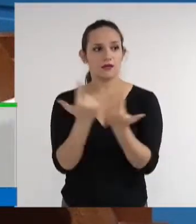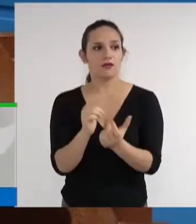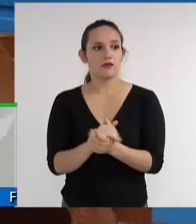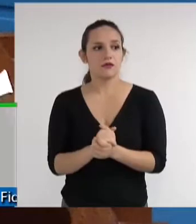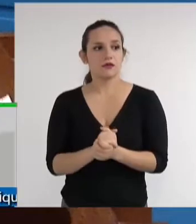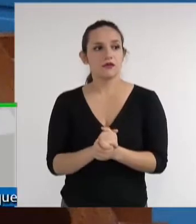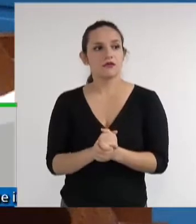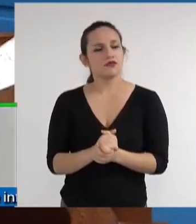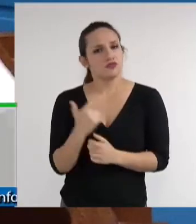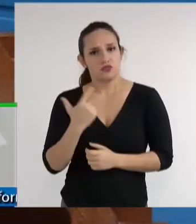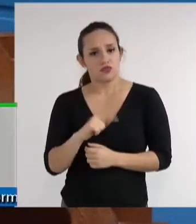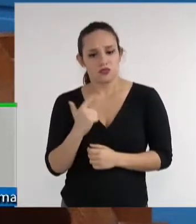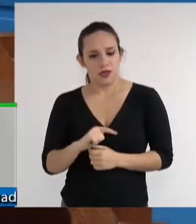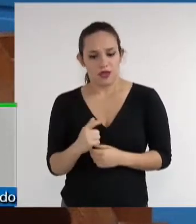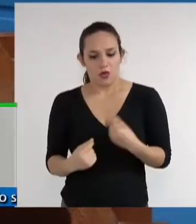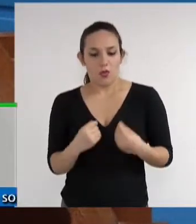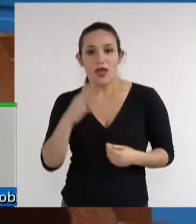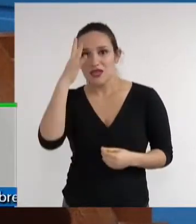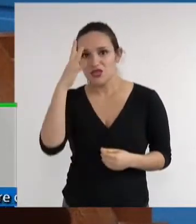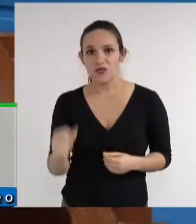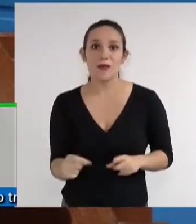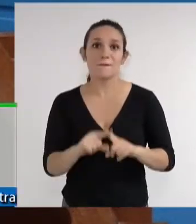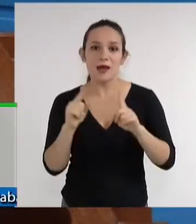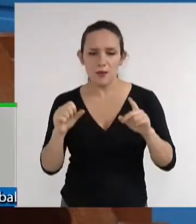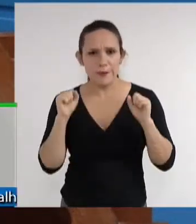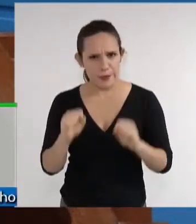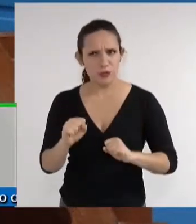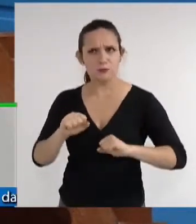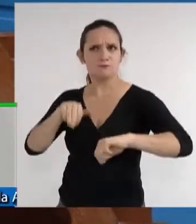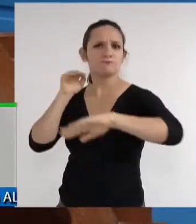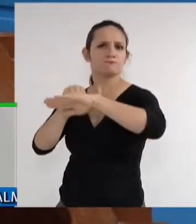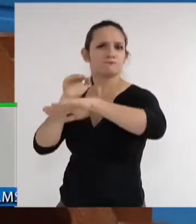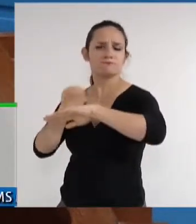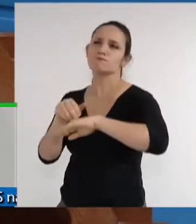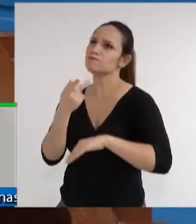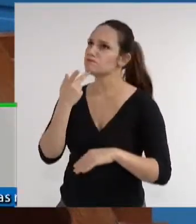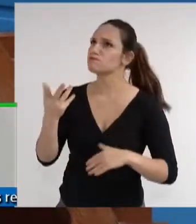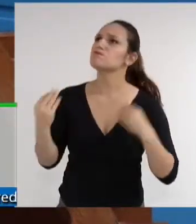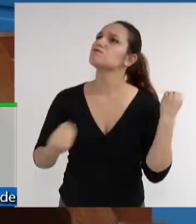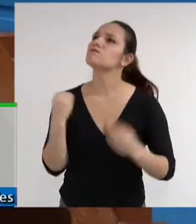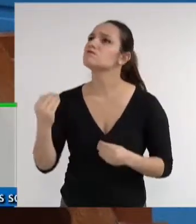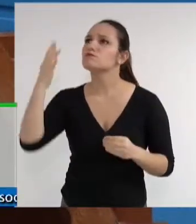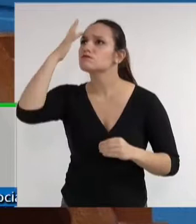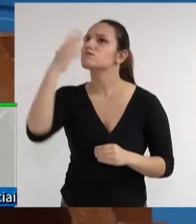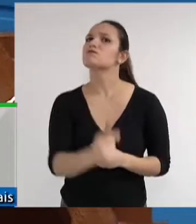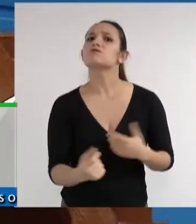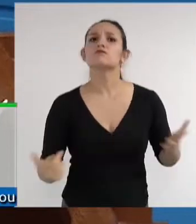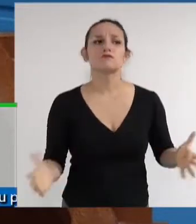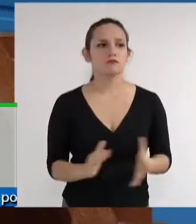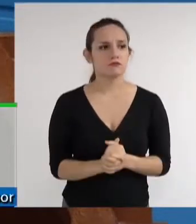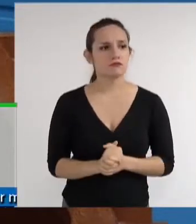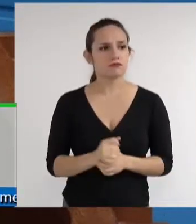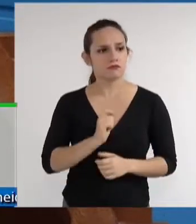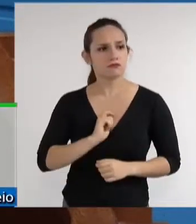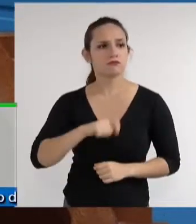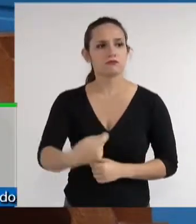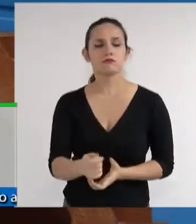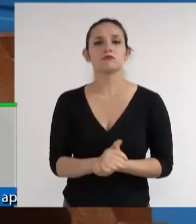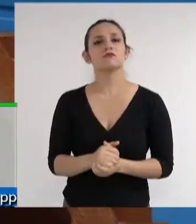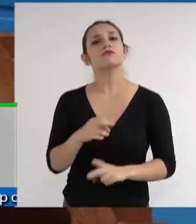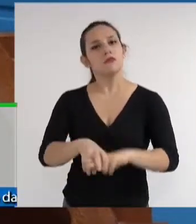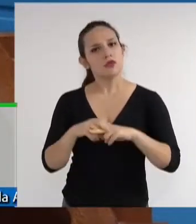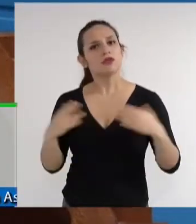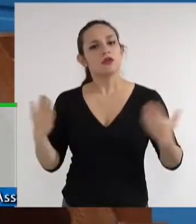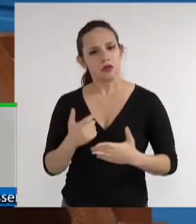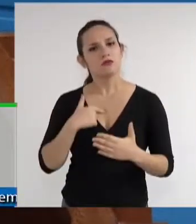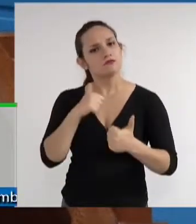tem possibilidade jurídica de resolver, mas tem possibilidade política de intervir, possibilidade política de ação, e é isso que nós